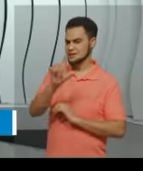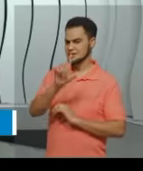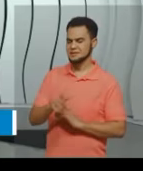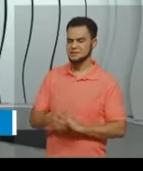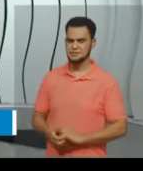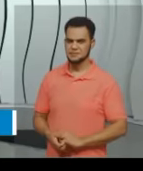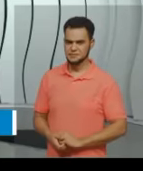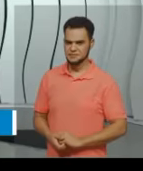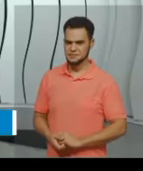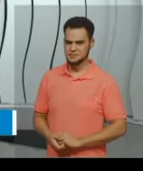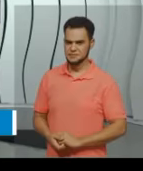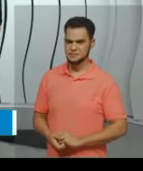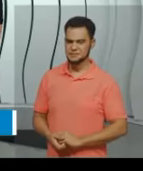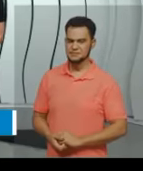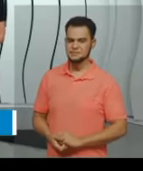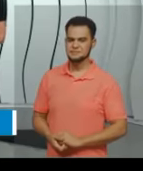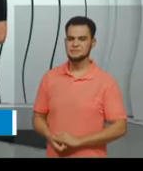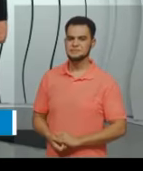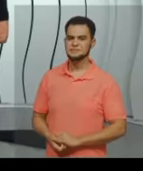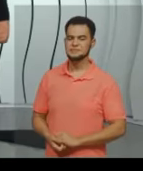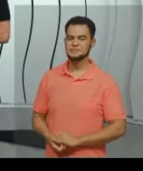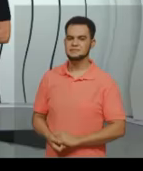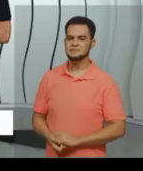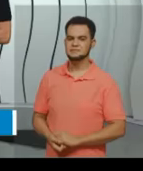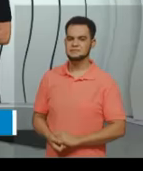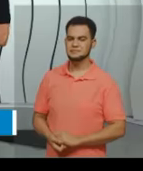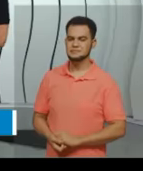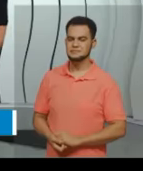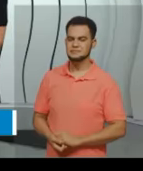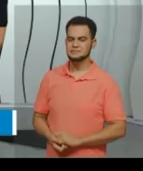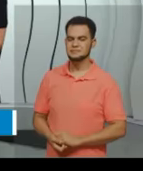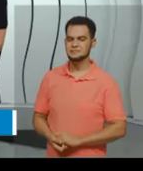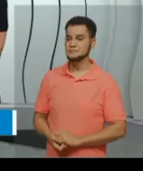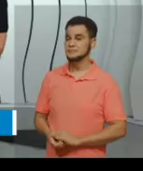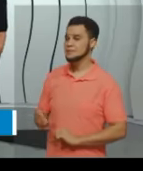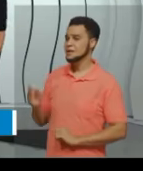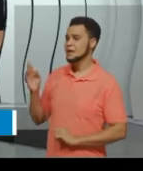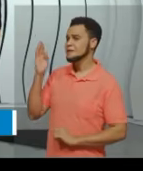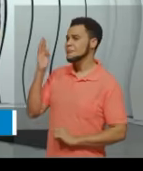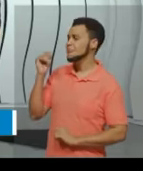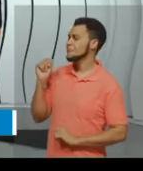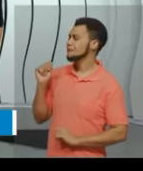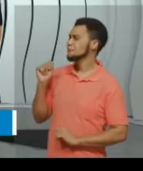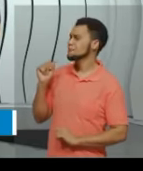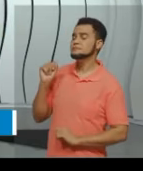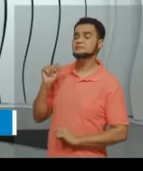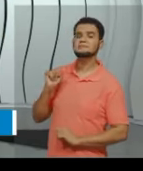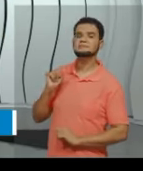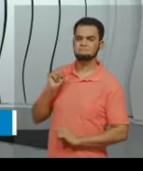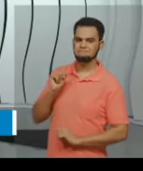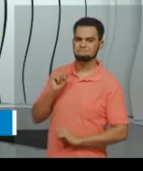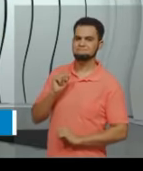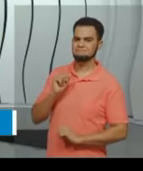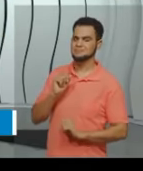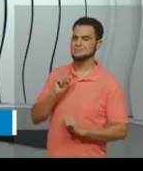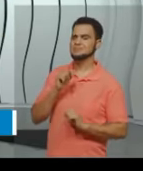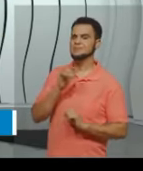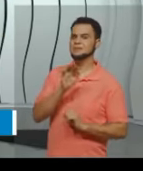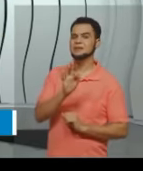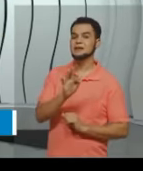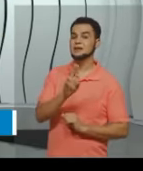predominance of the poetic function over the referential function. Então, a predominância da função poética sobre a função